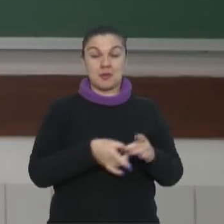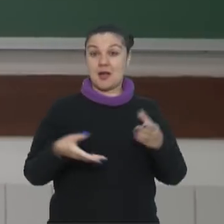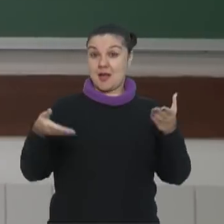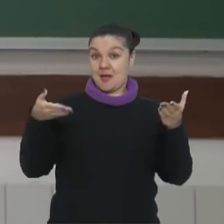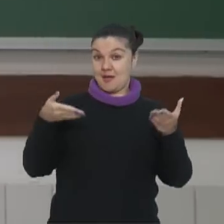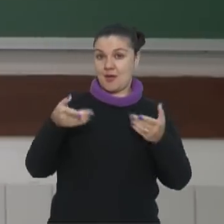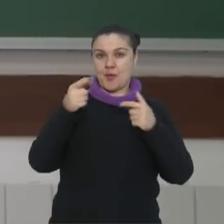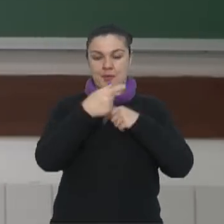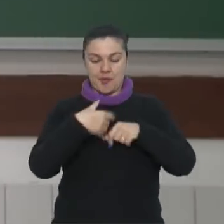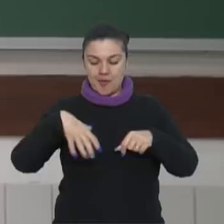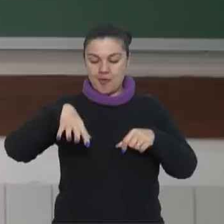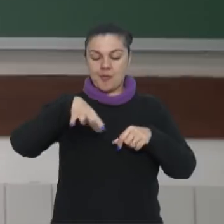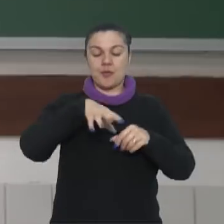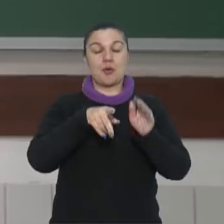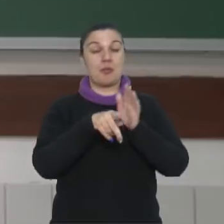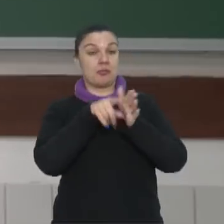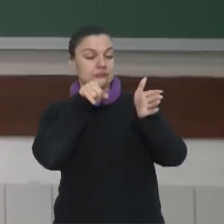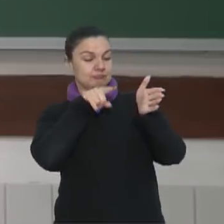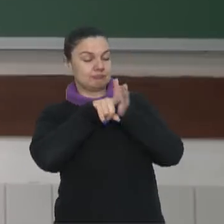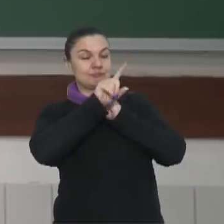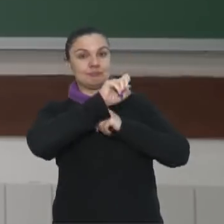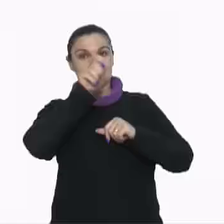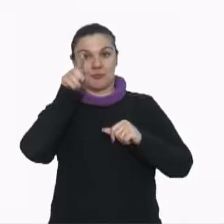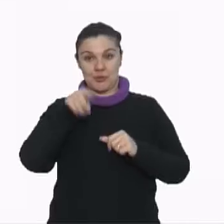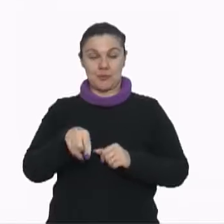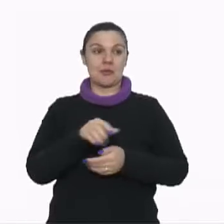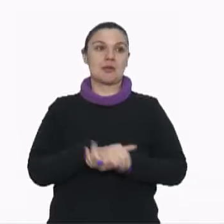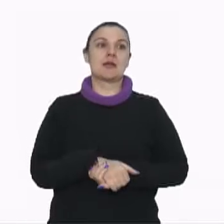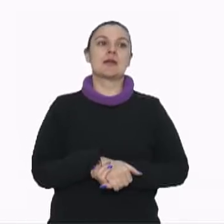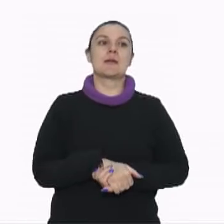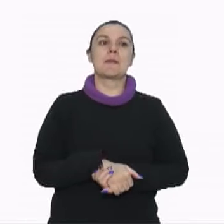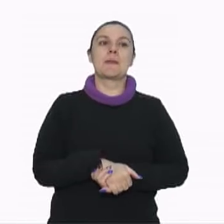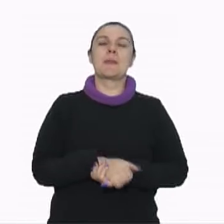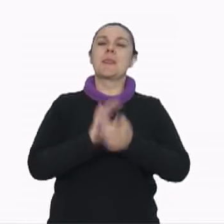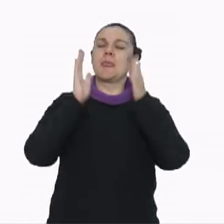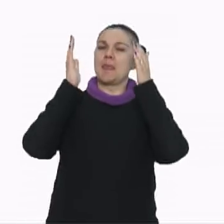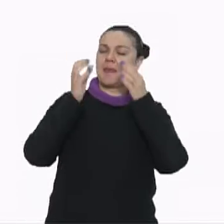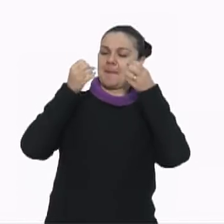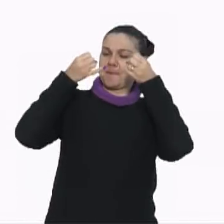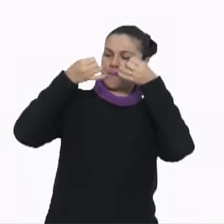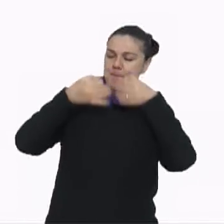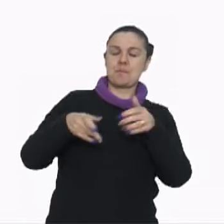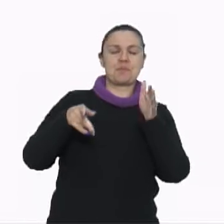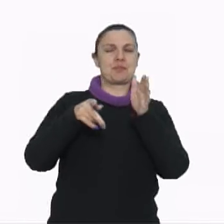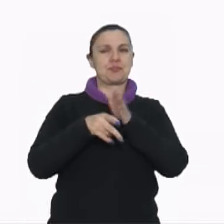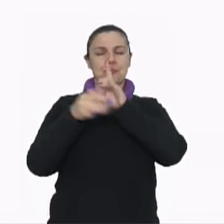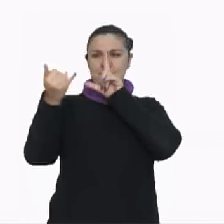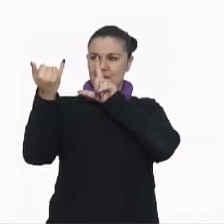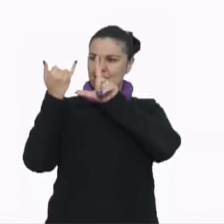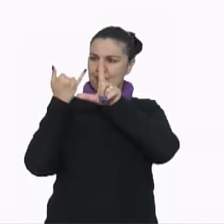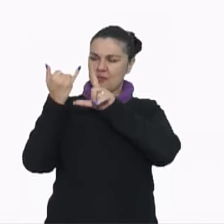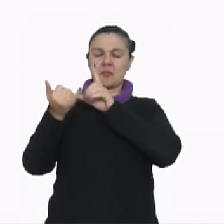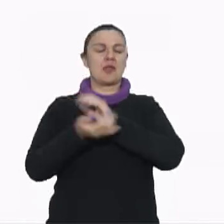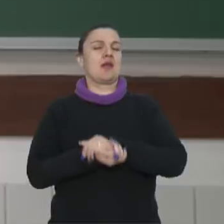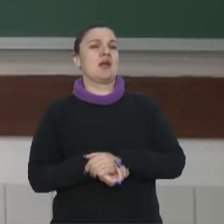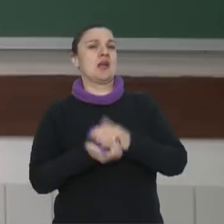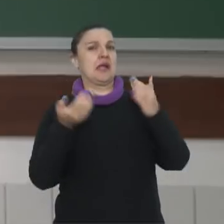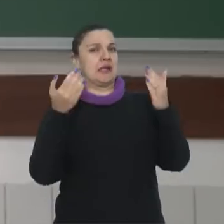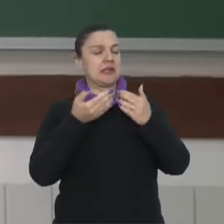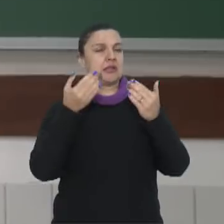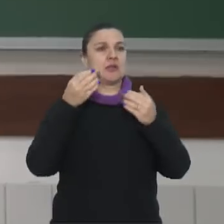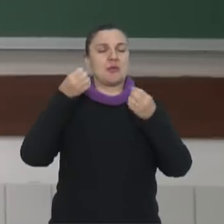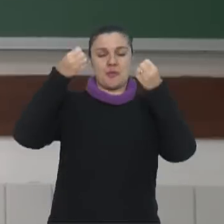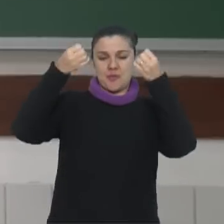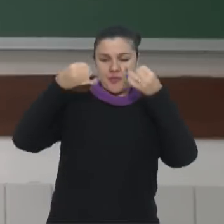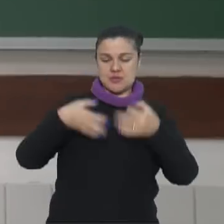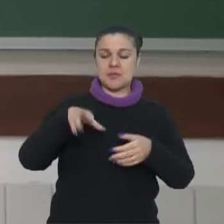Bom, dentro disso, vamos para um quiz. A gente falou de leitura de imagens, não falamos? E aí, a fala